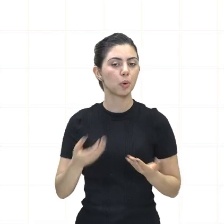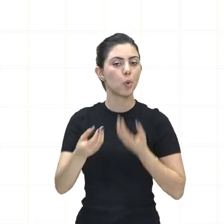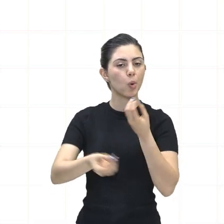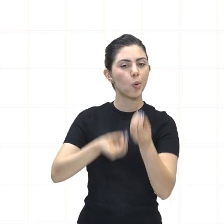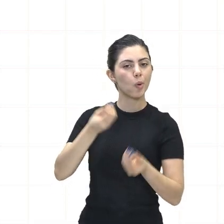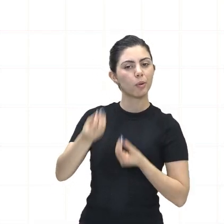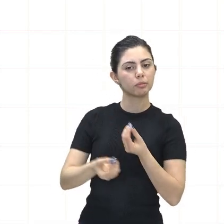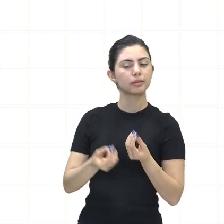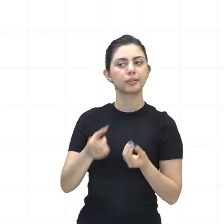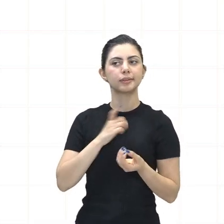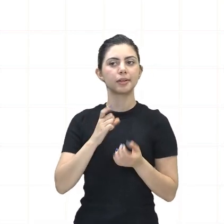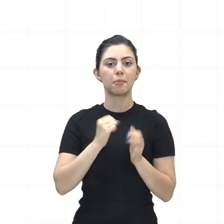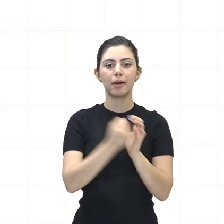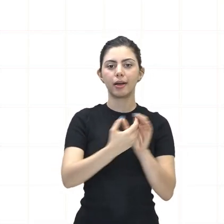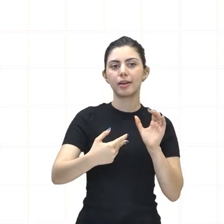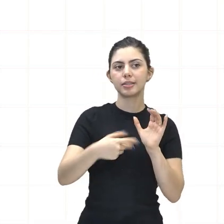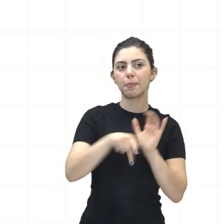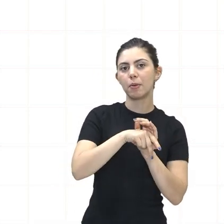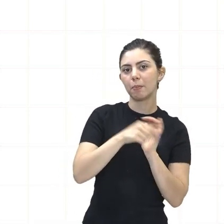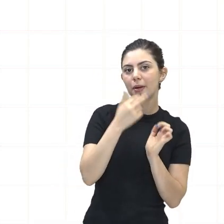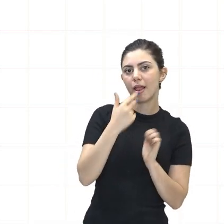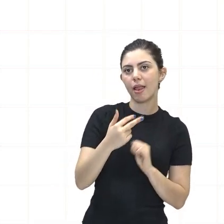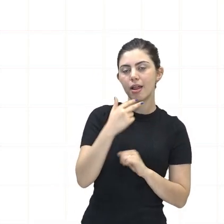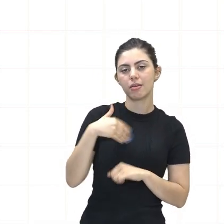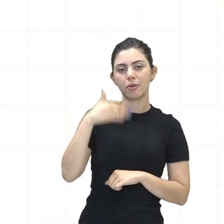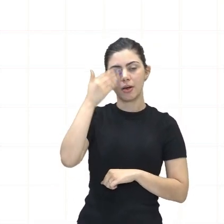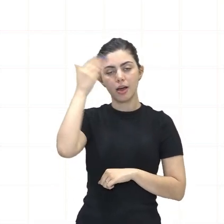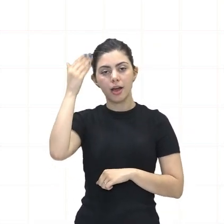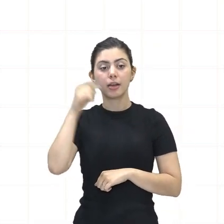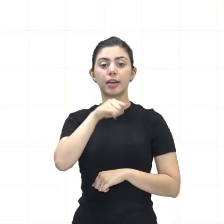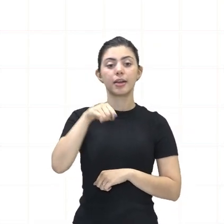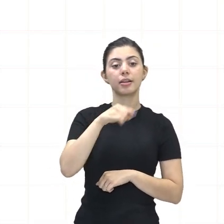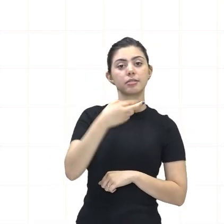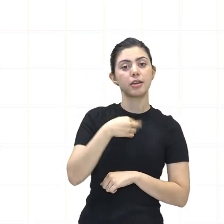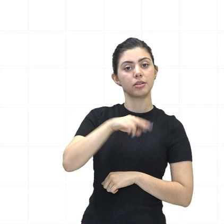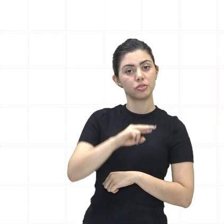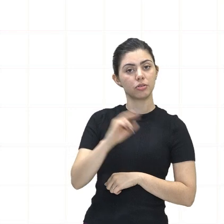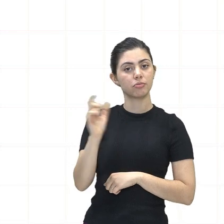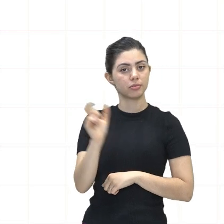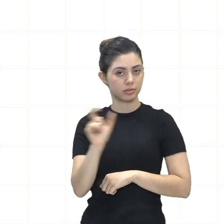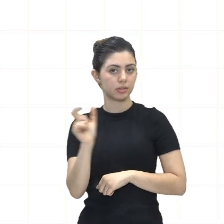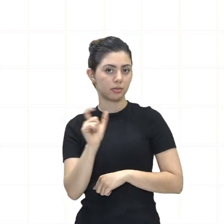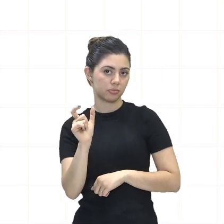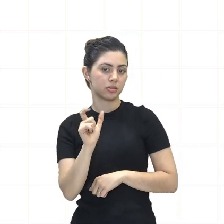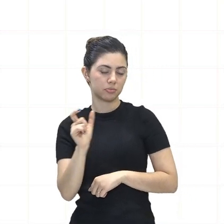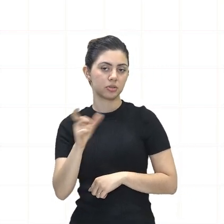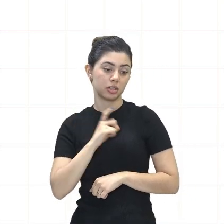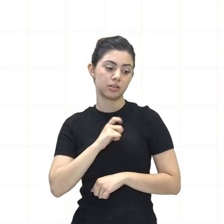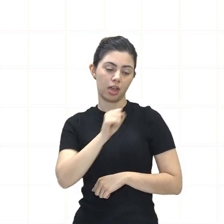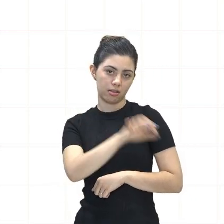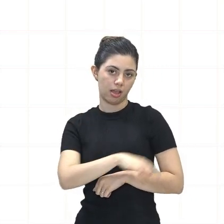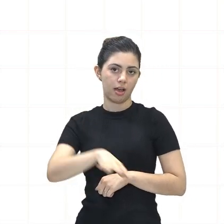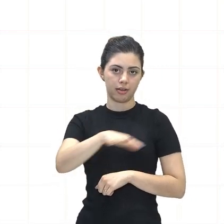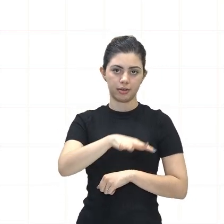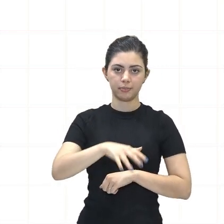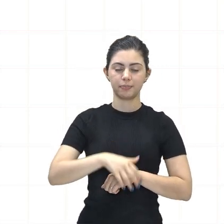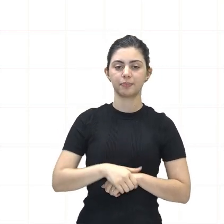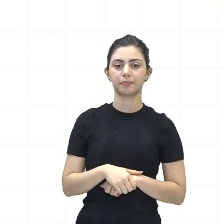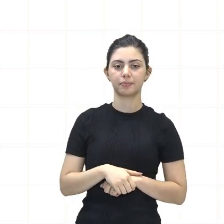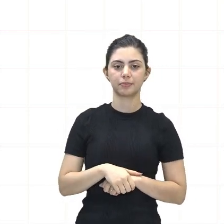Tem uma questão ali da língua árabe e praticam aí o islamismo, que é uma religião que existe por